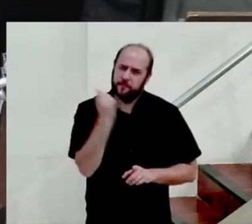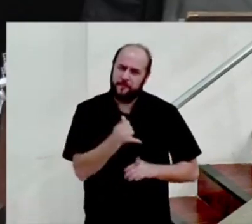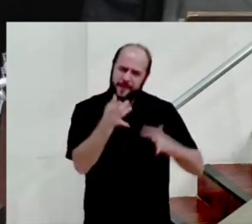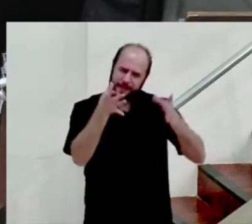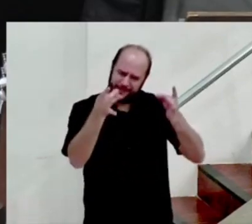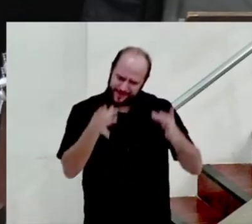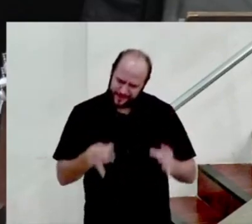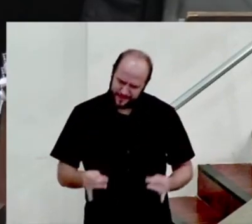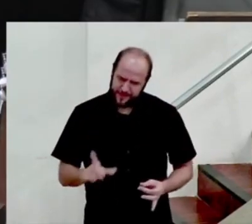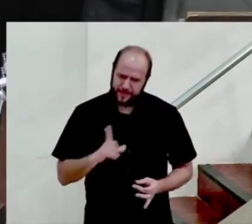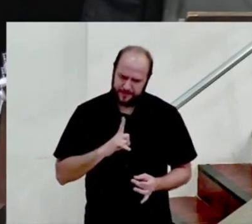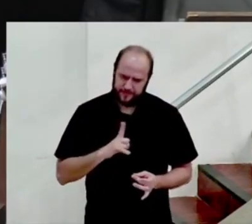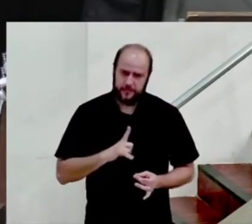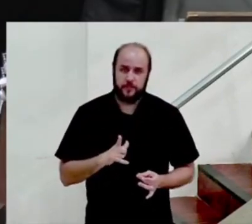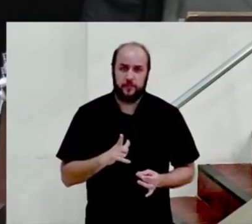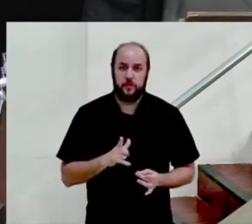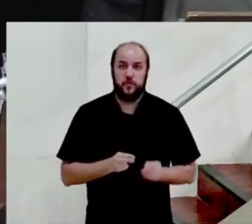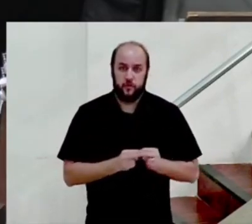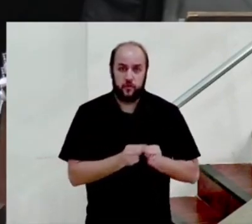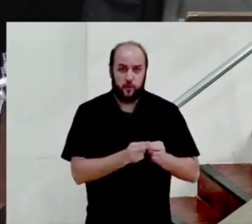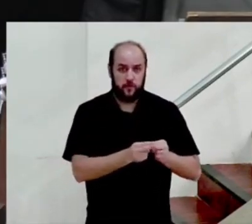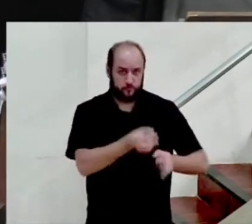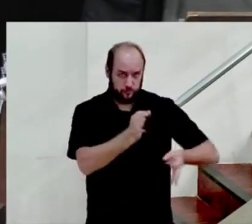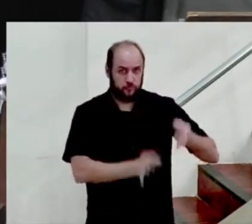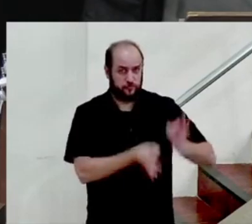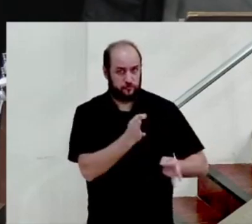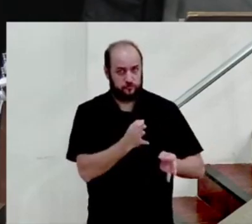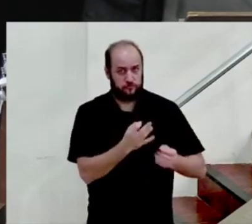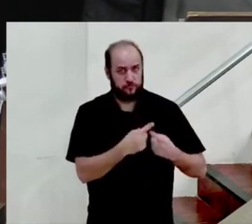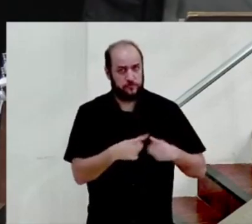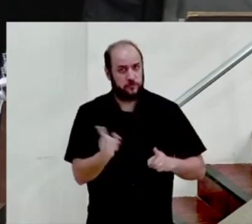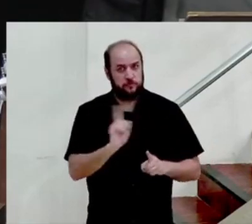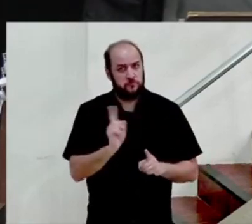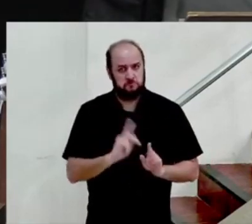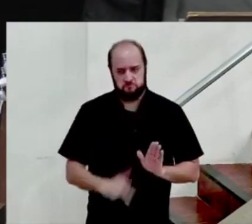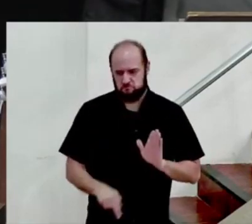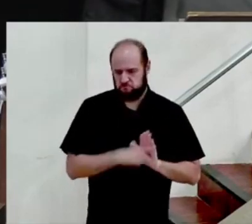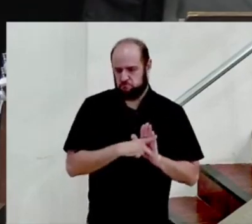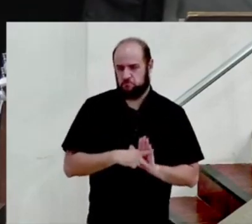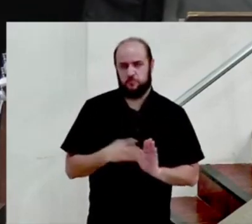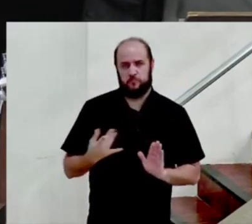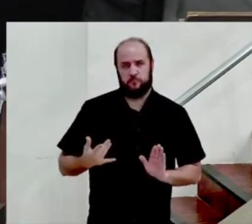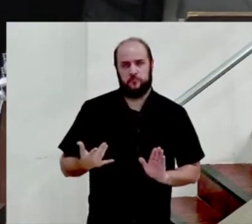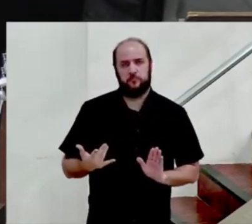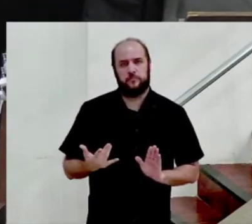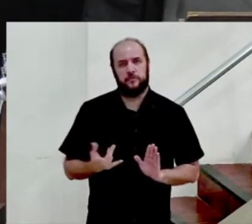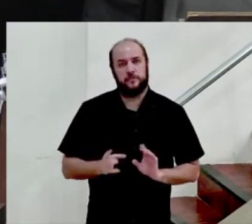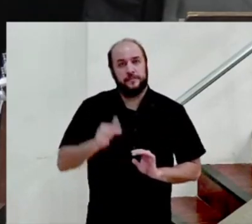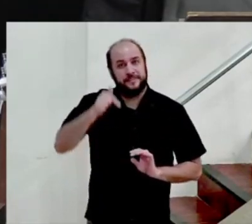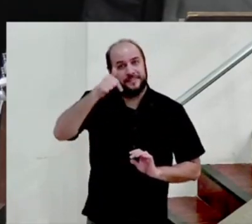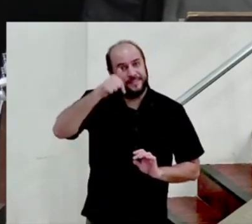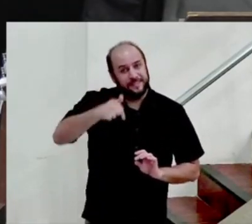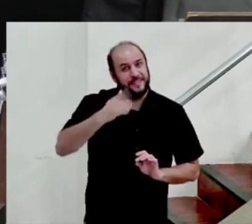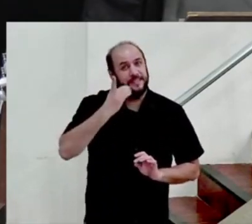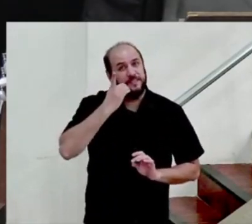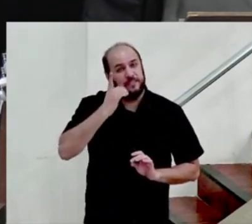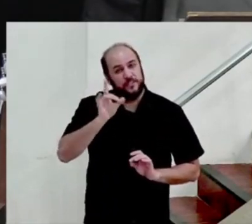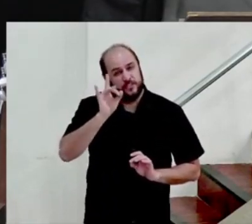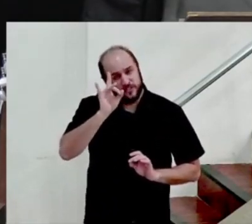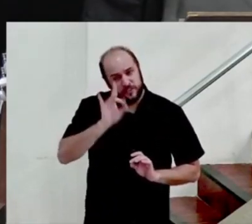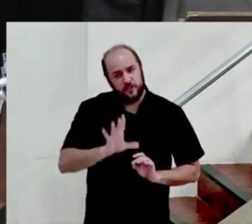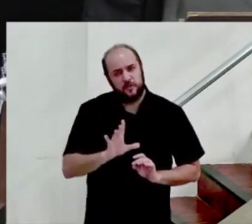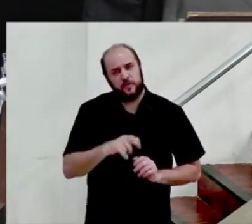mostrando que Noé era um homem justo, mas não por seus méritos. 7 dias ao menos